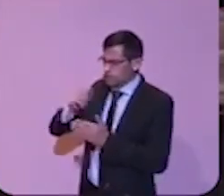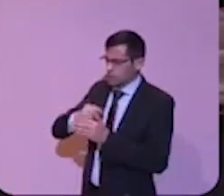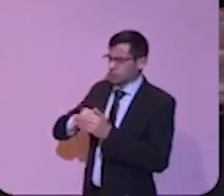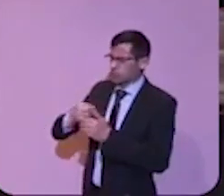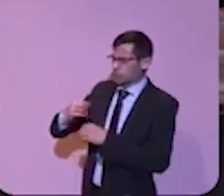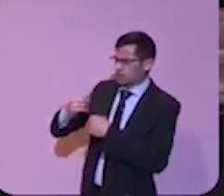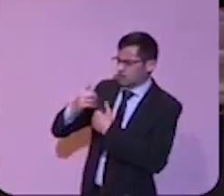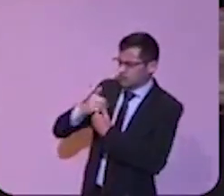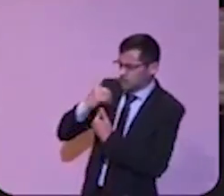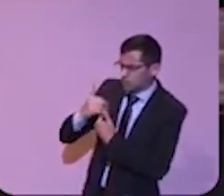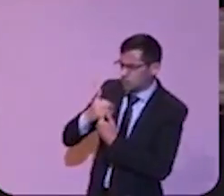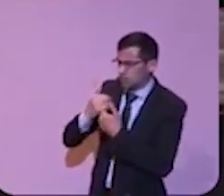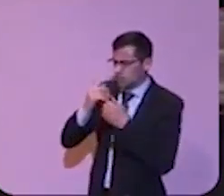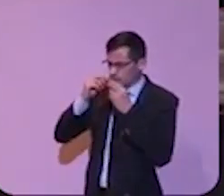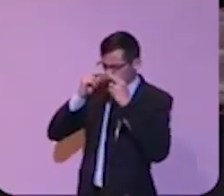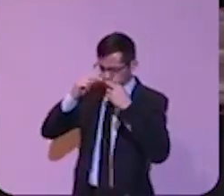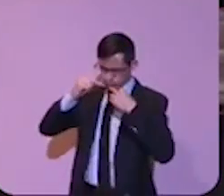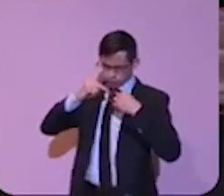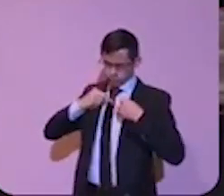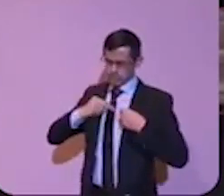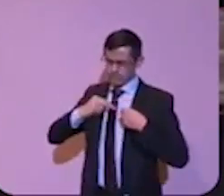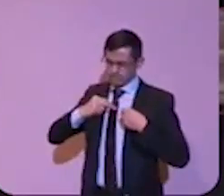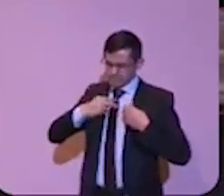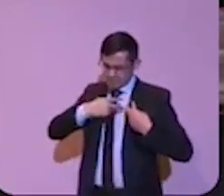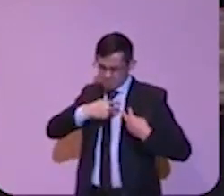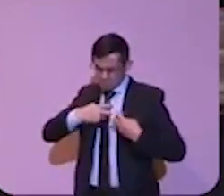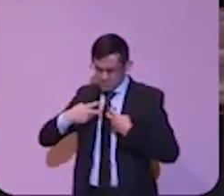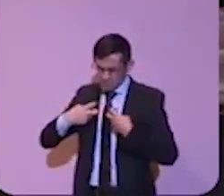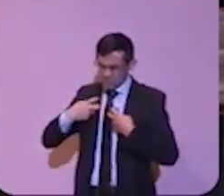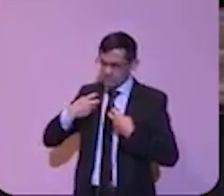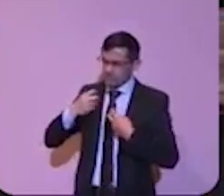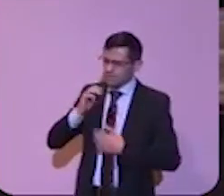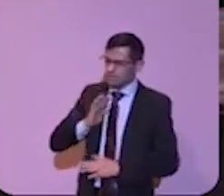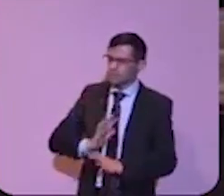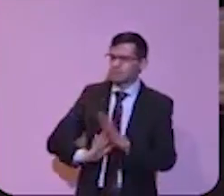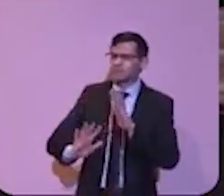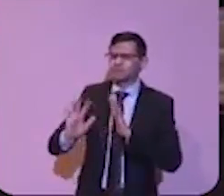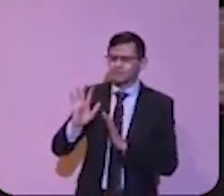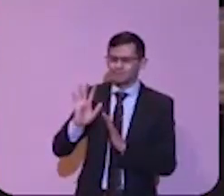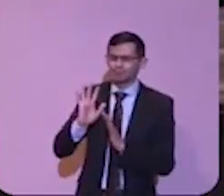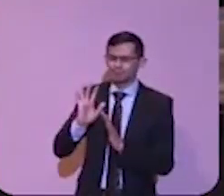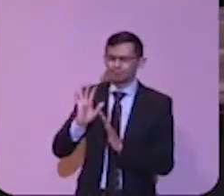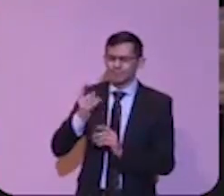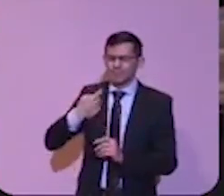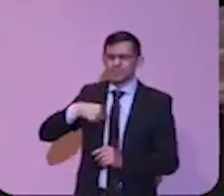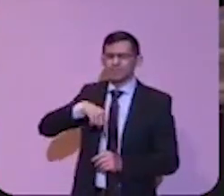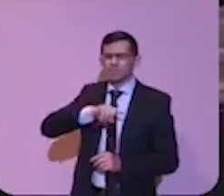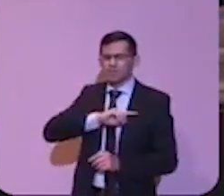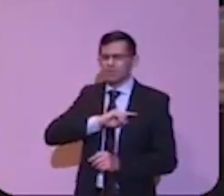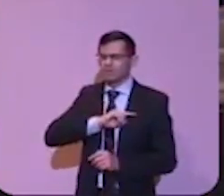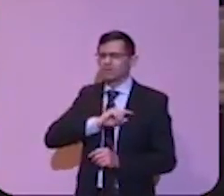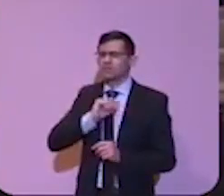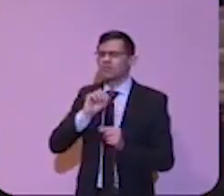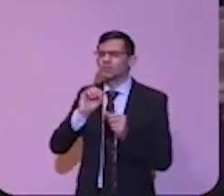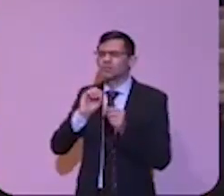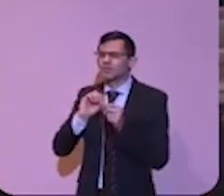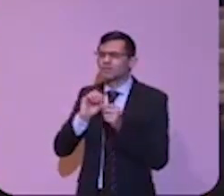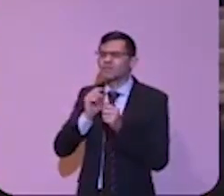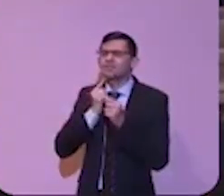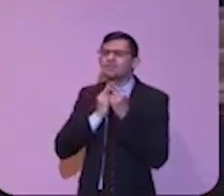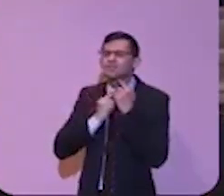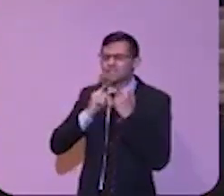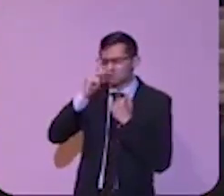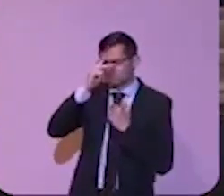nós mesmos e perceber que, por vezes, nós estamos satisfazendo a